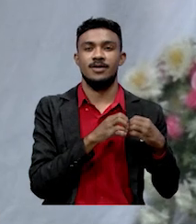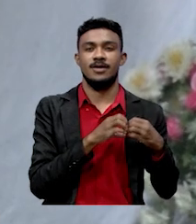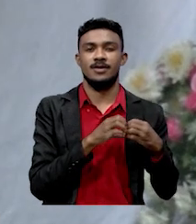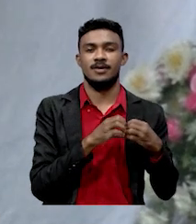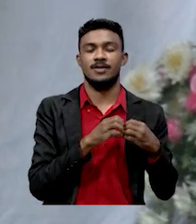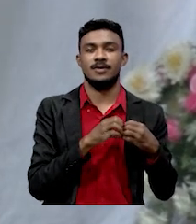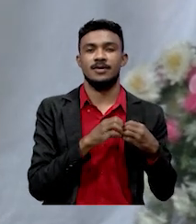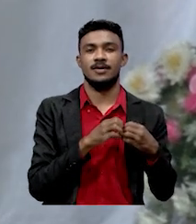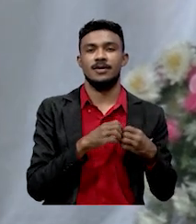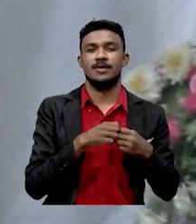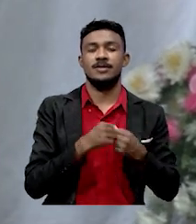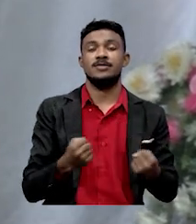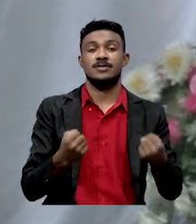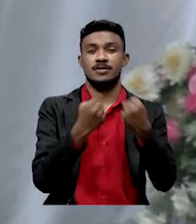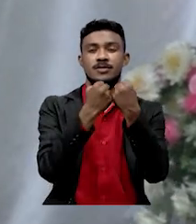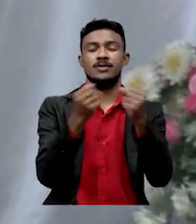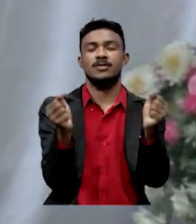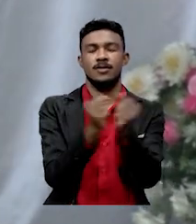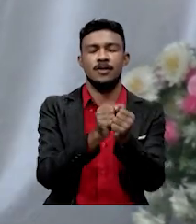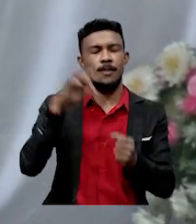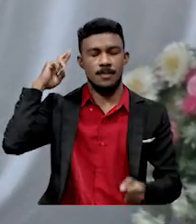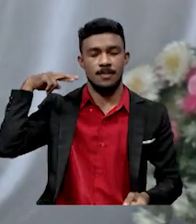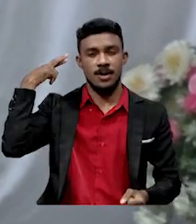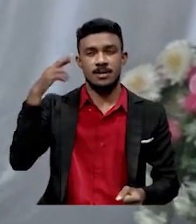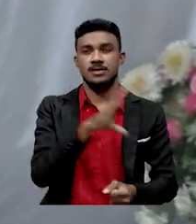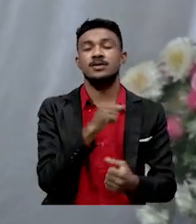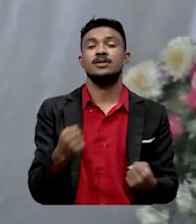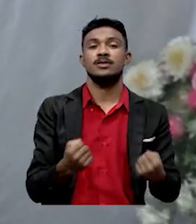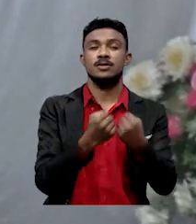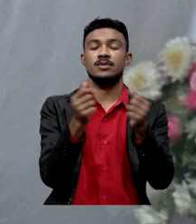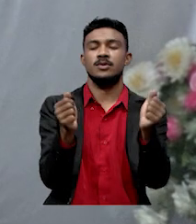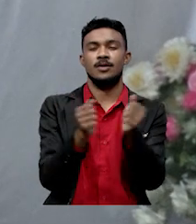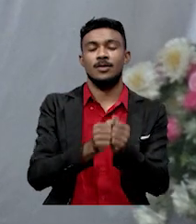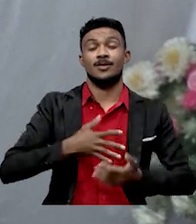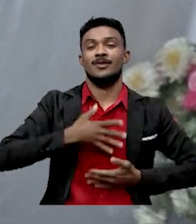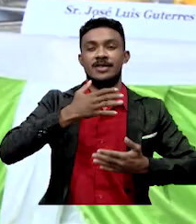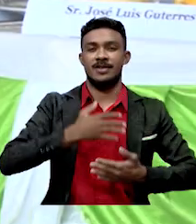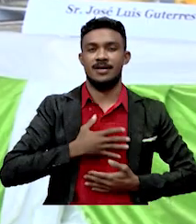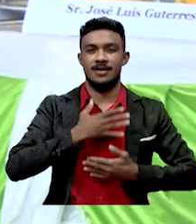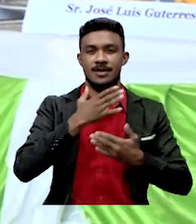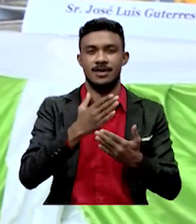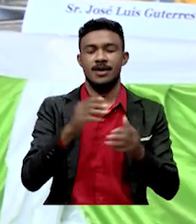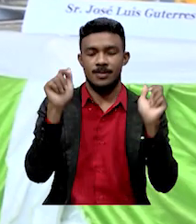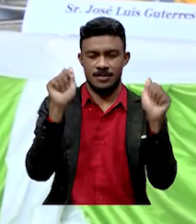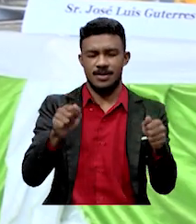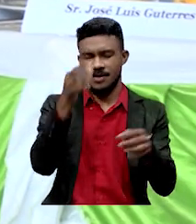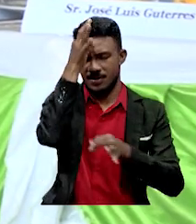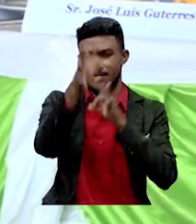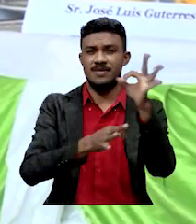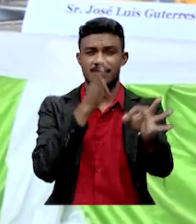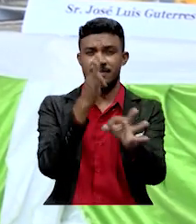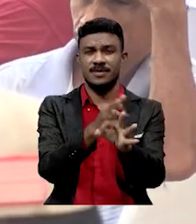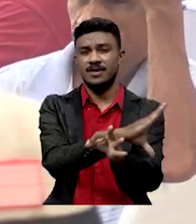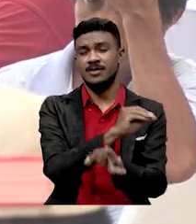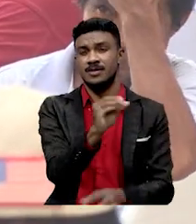tu com uma casa, tu com uma casa com dentro. Onde via que